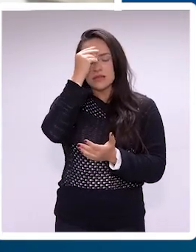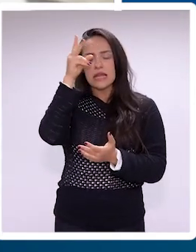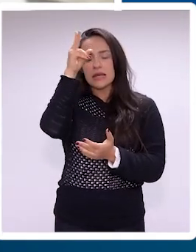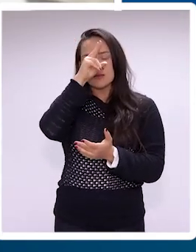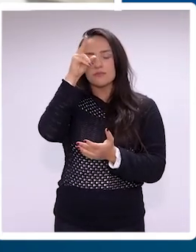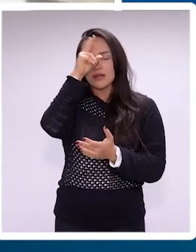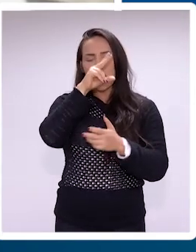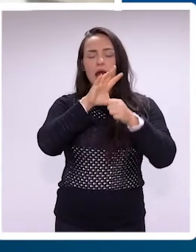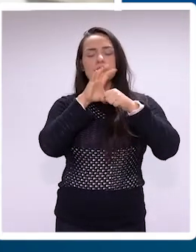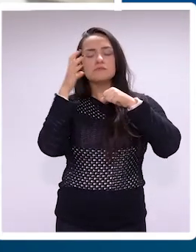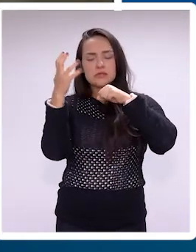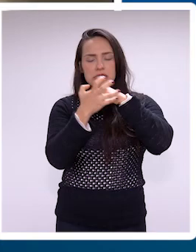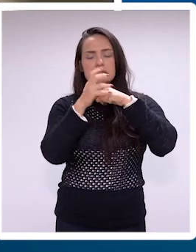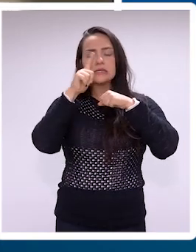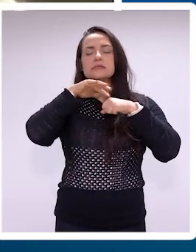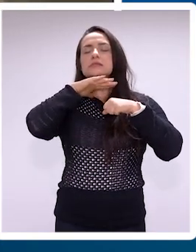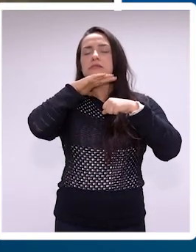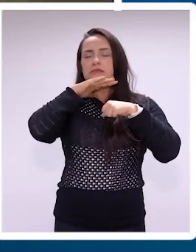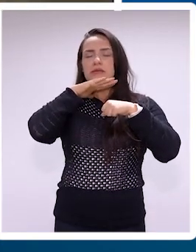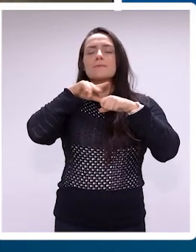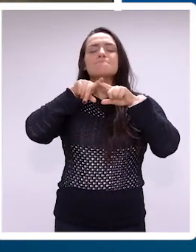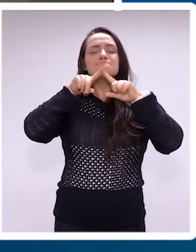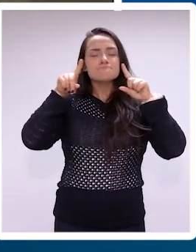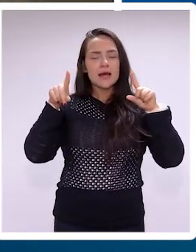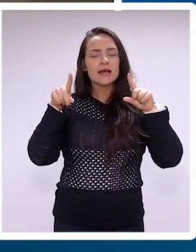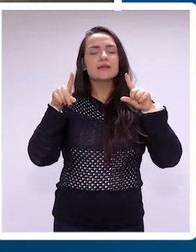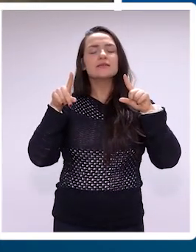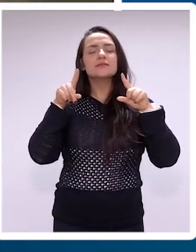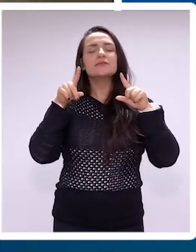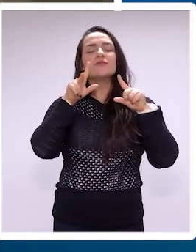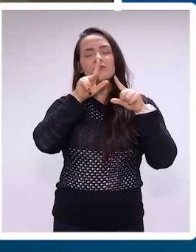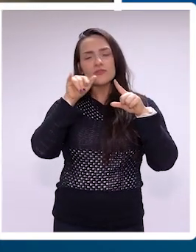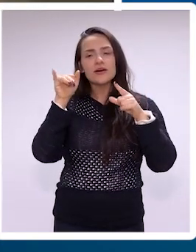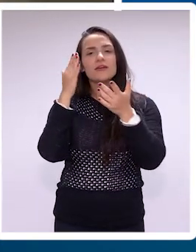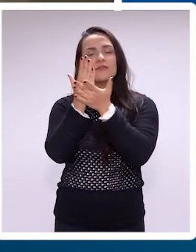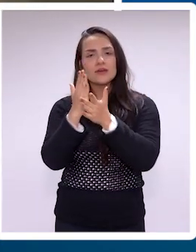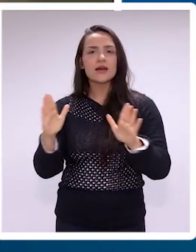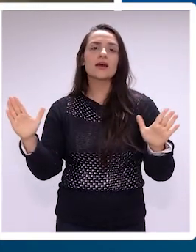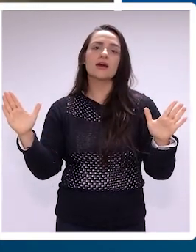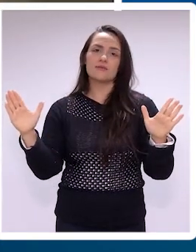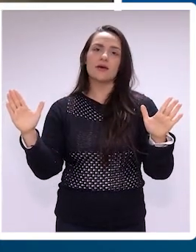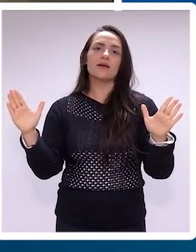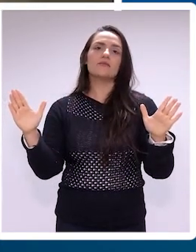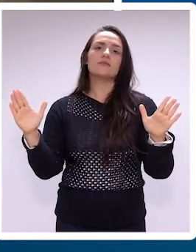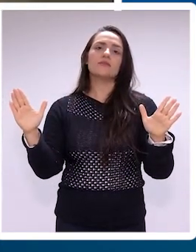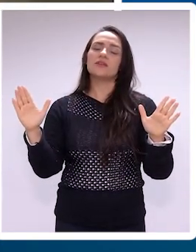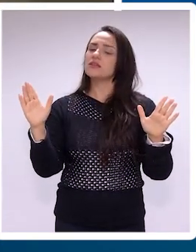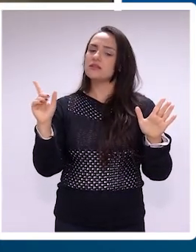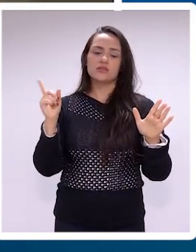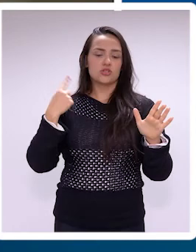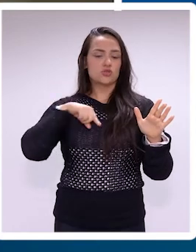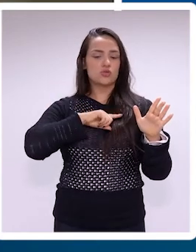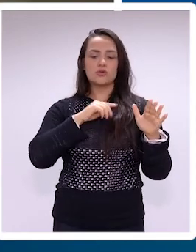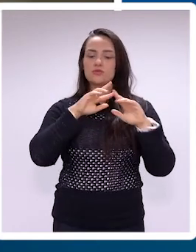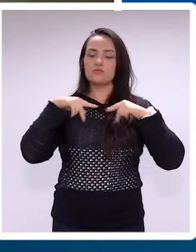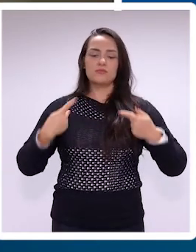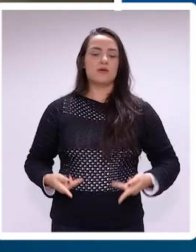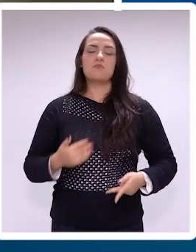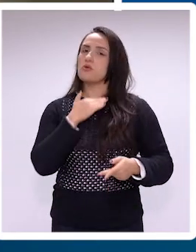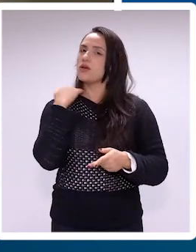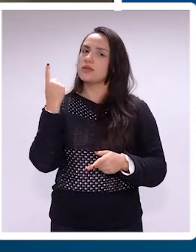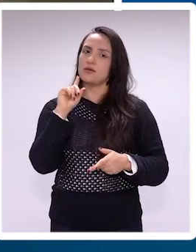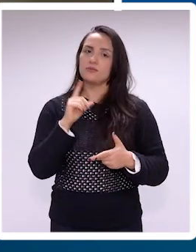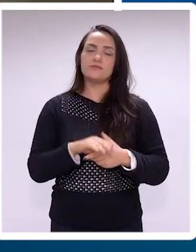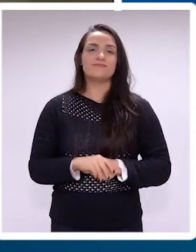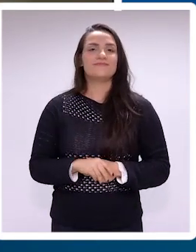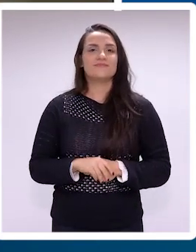acabar com a espécie humana. Doutor, muito obrigada pela sua entrevista. O programa ficou muito feliz em